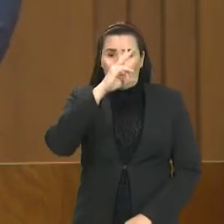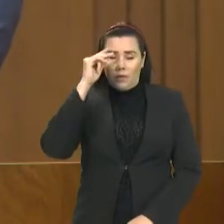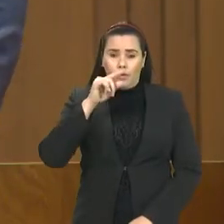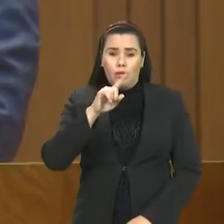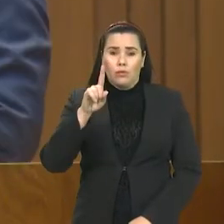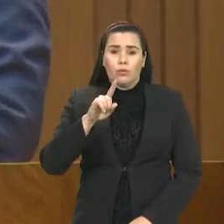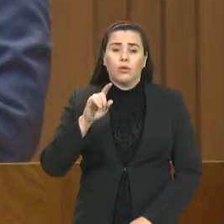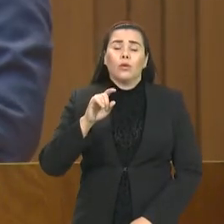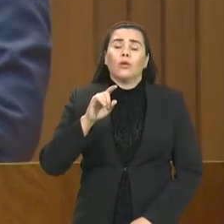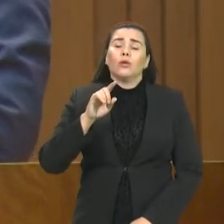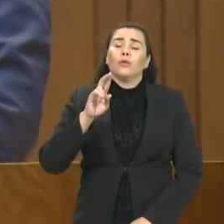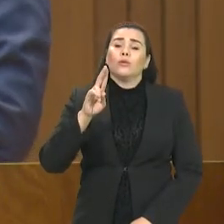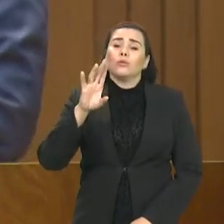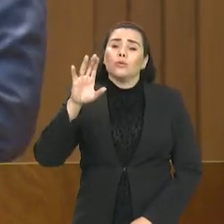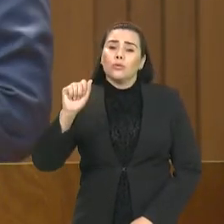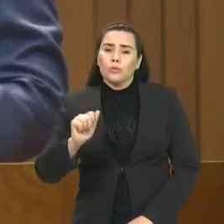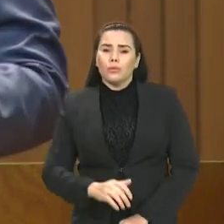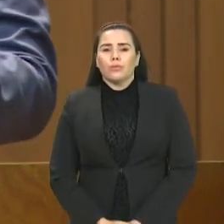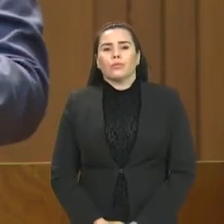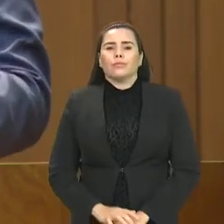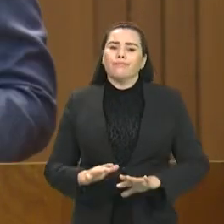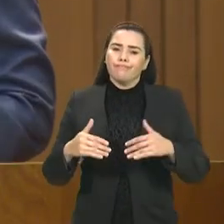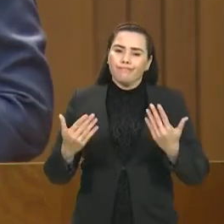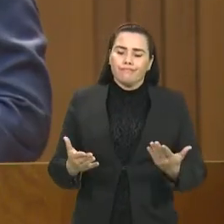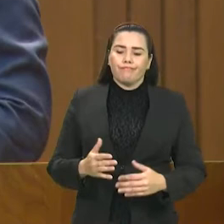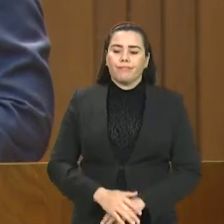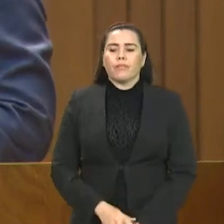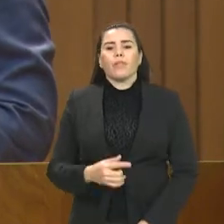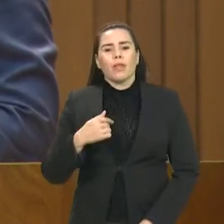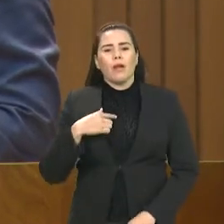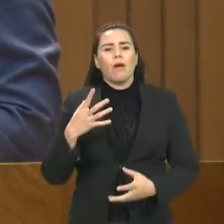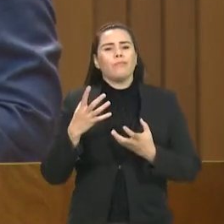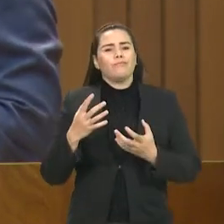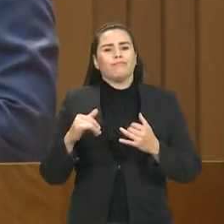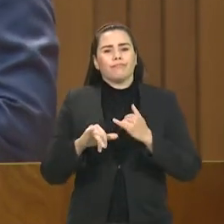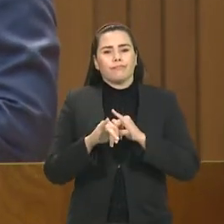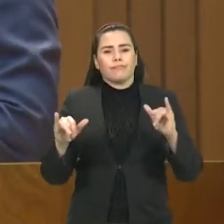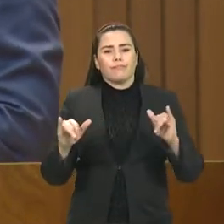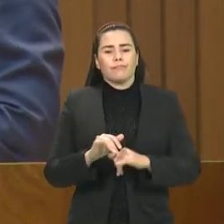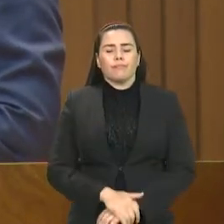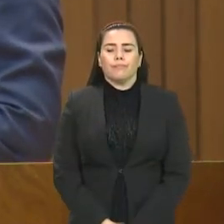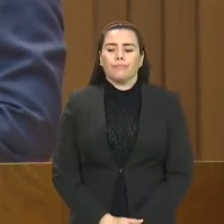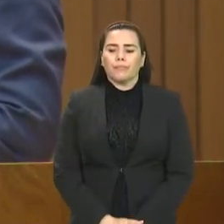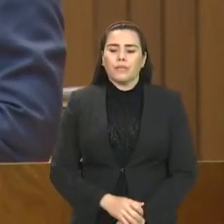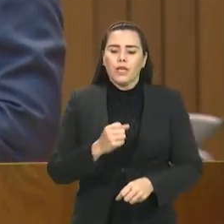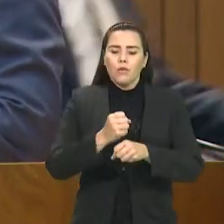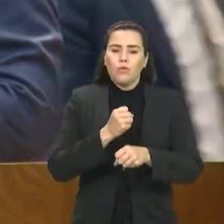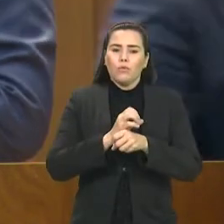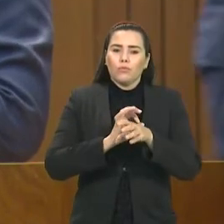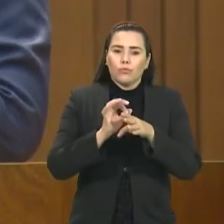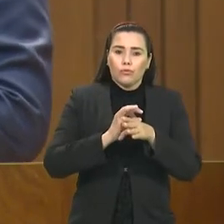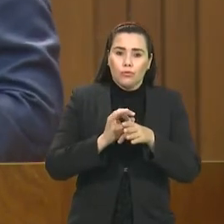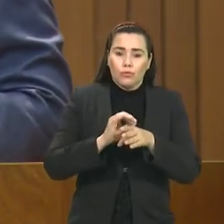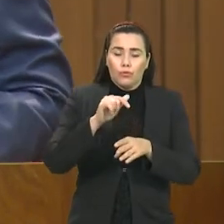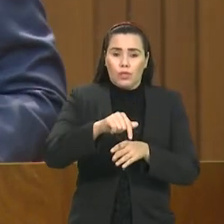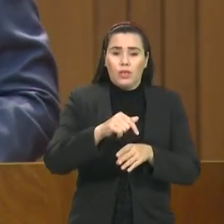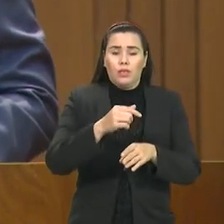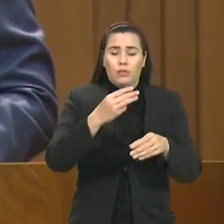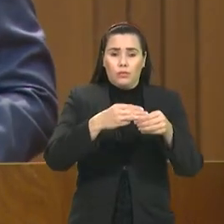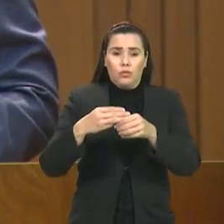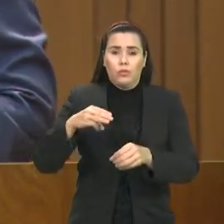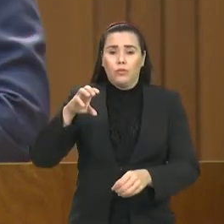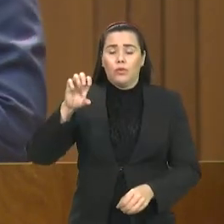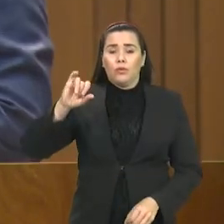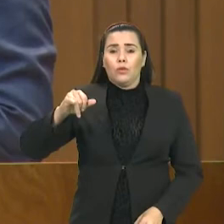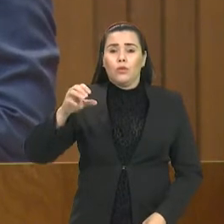trabalho acontecer no município de Joselândia. Dizer que as obras da estrada vicinal que liga a cidade, a sede, até o povoado